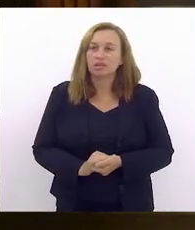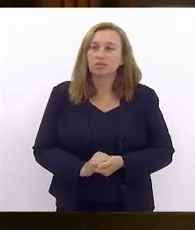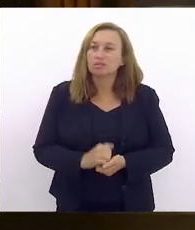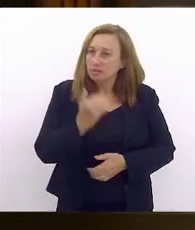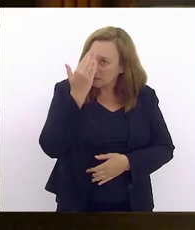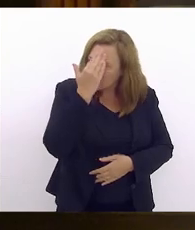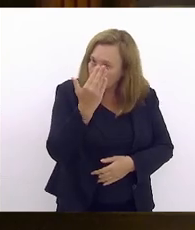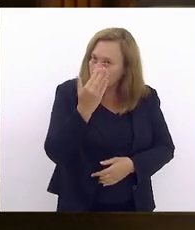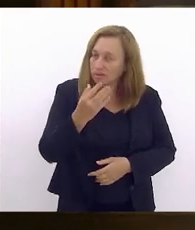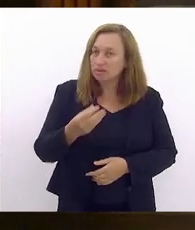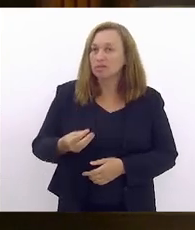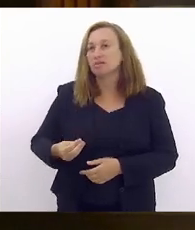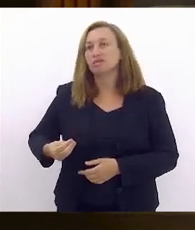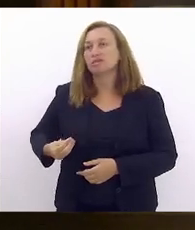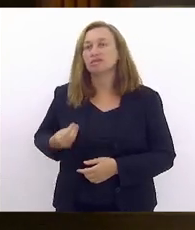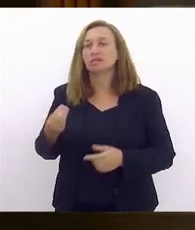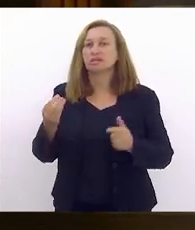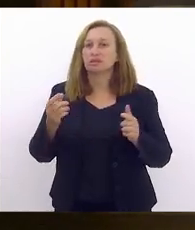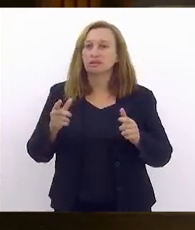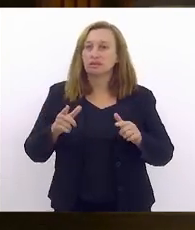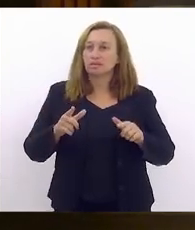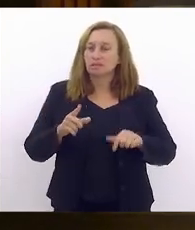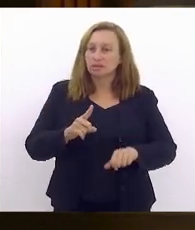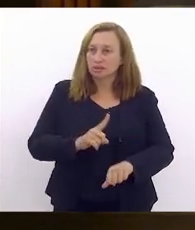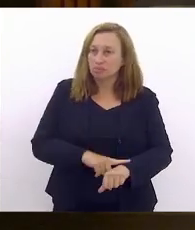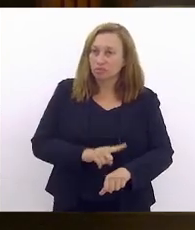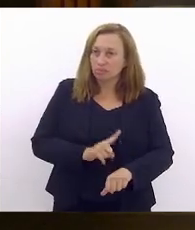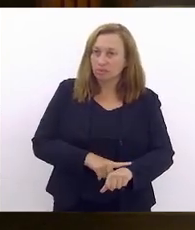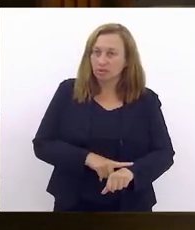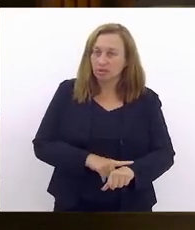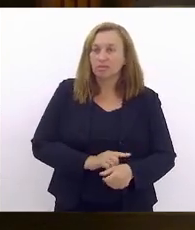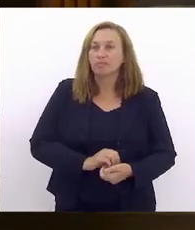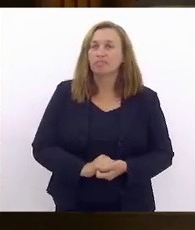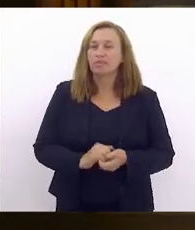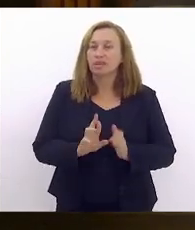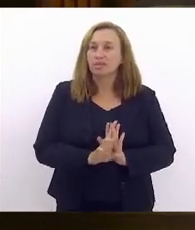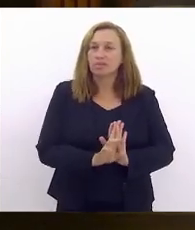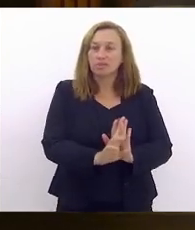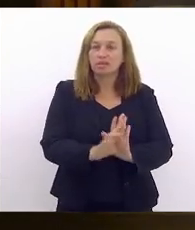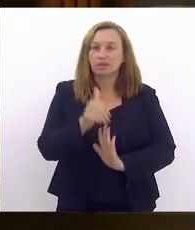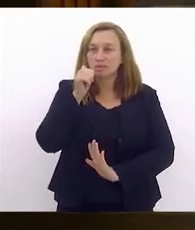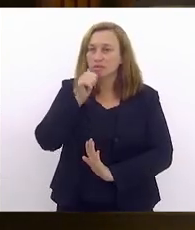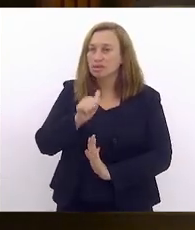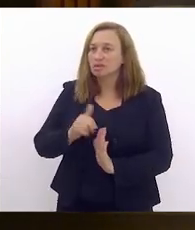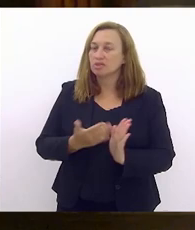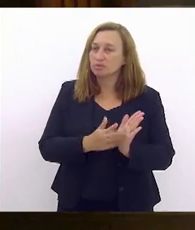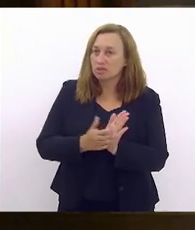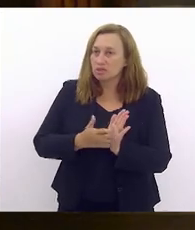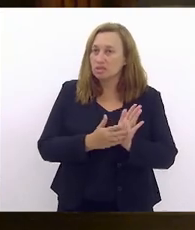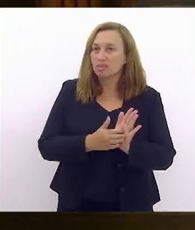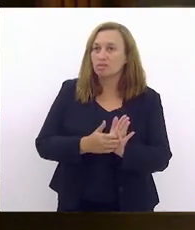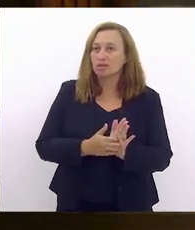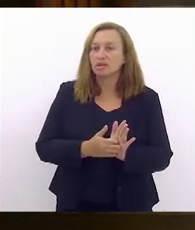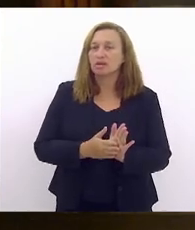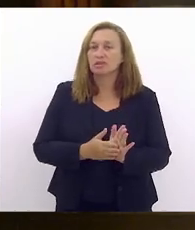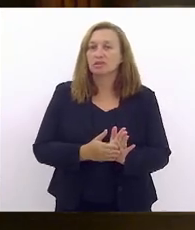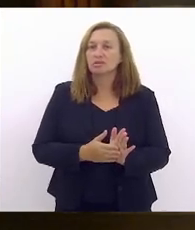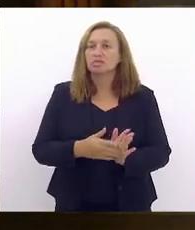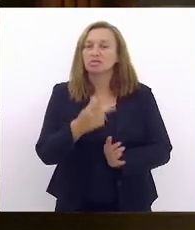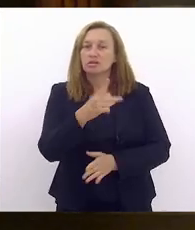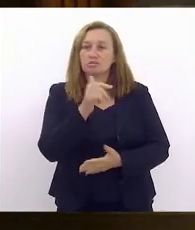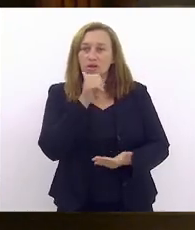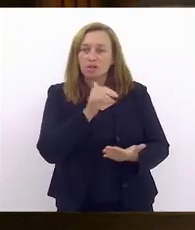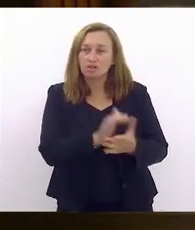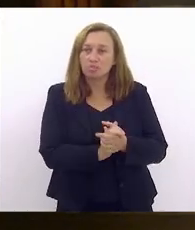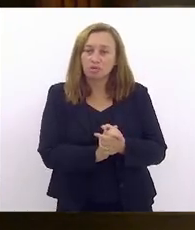por estar presente nesse momento, automaticamente representando as mulheres do samba e com a sua esposa,